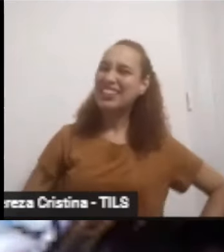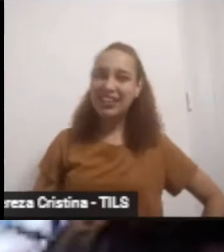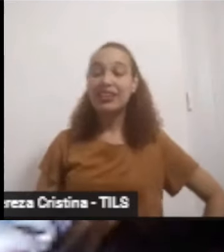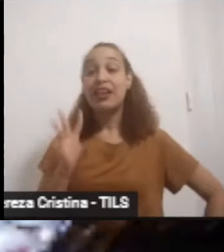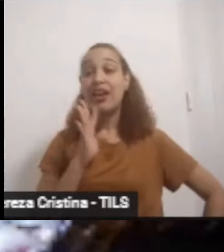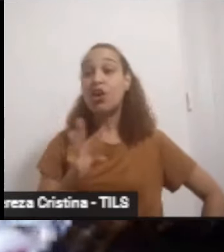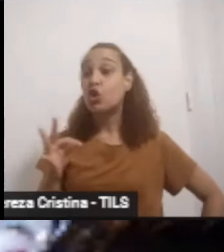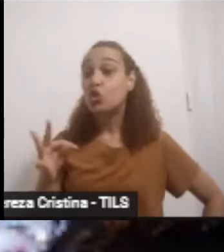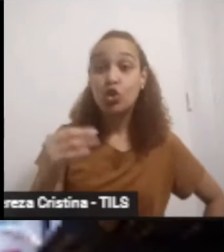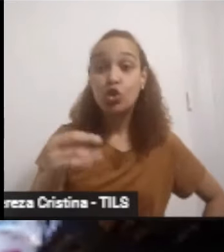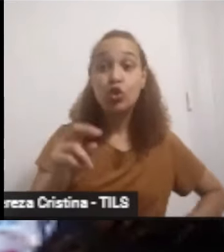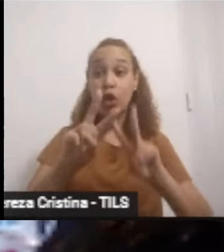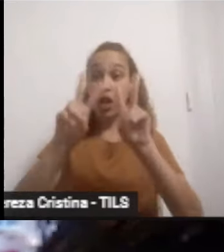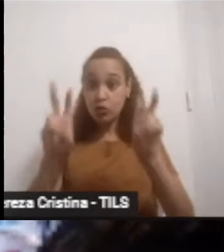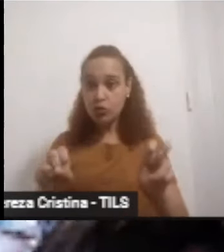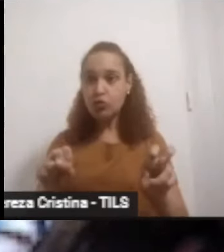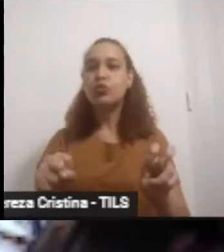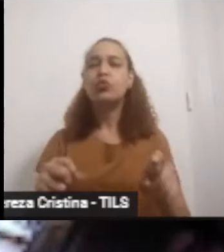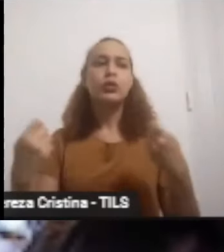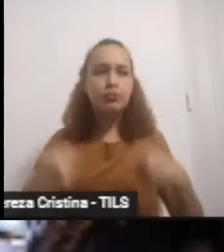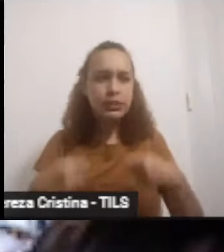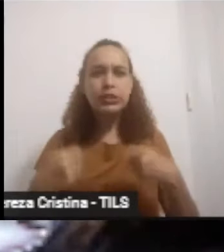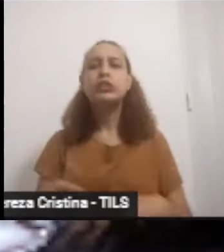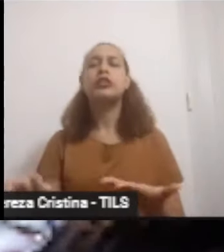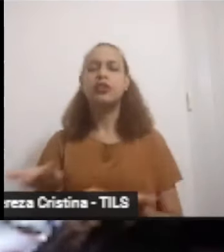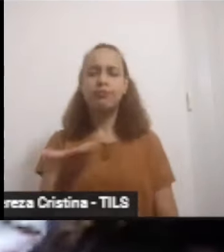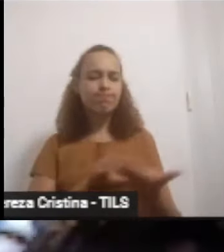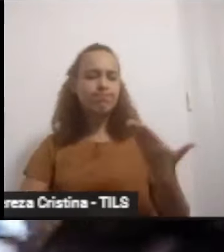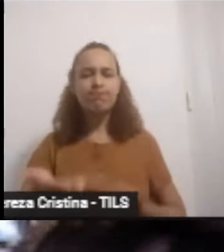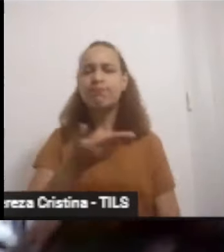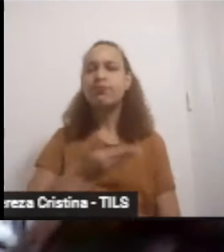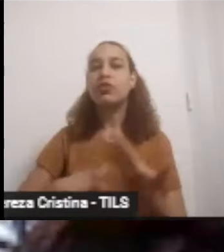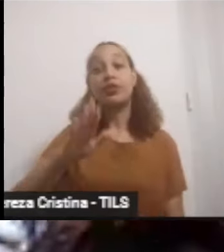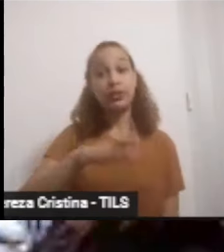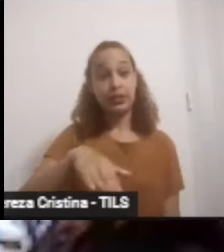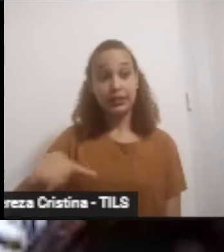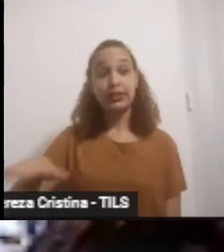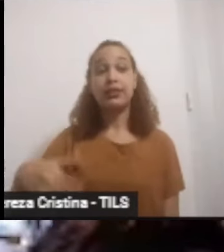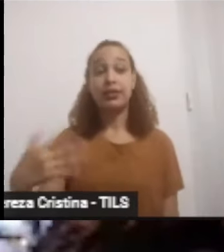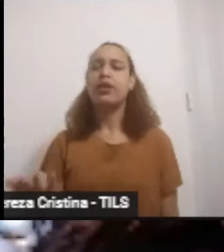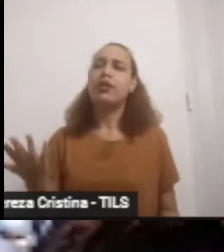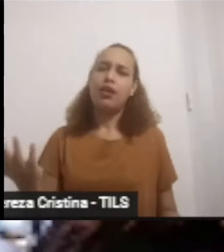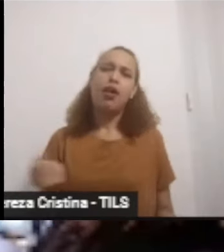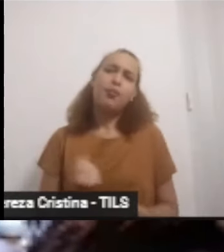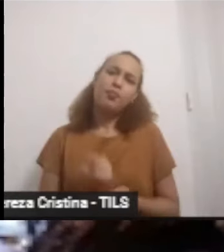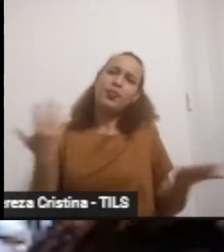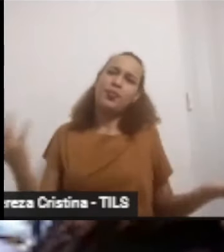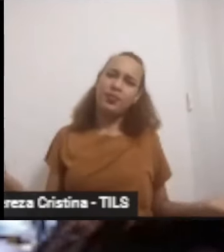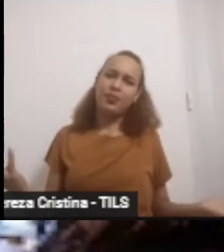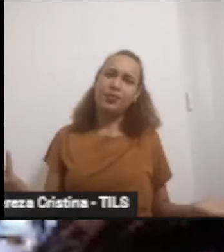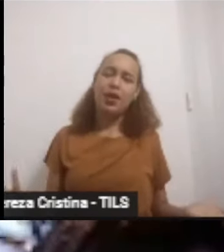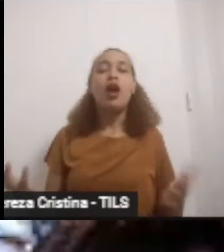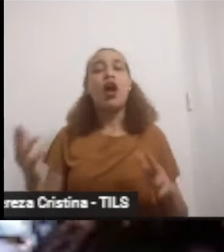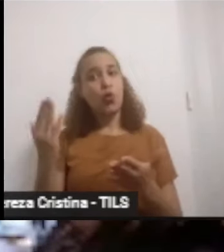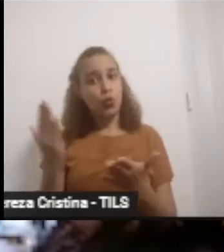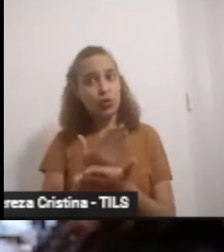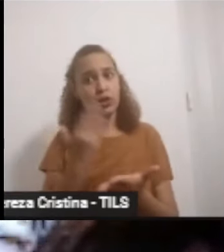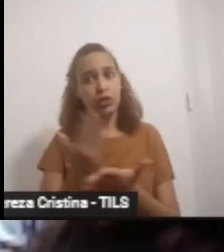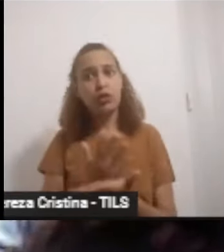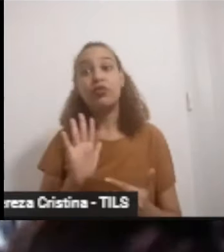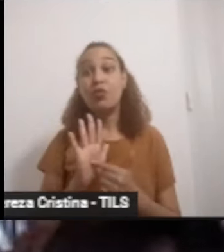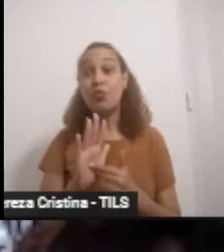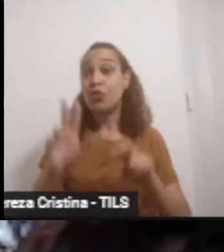ser e deve ser tratado com as crianças, e, né, poxa, um livro que consegue tratar de uma temática super difícil,